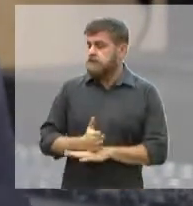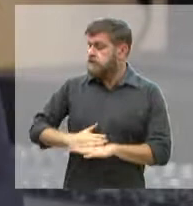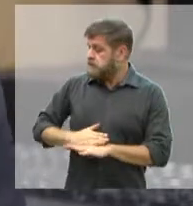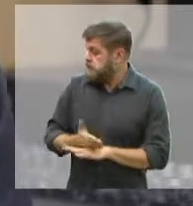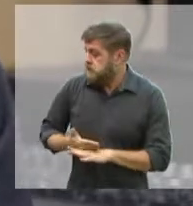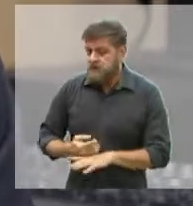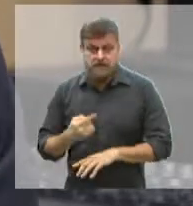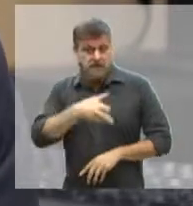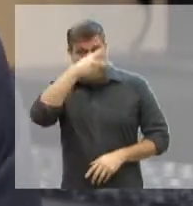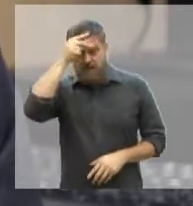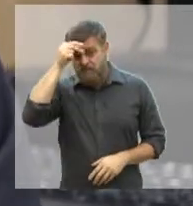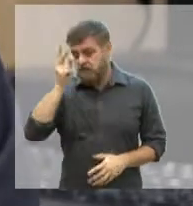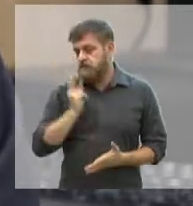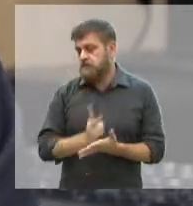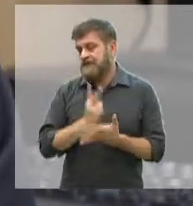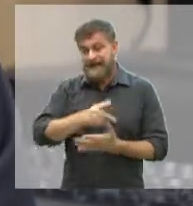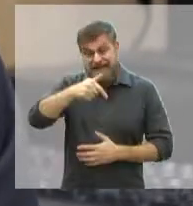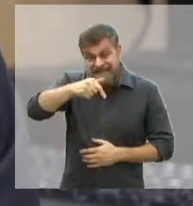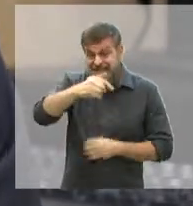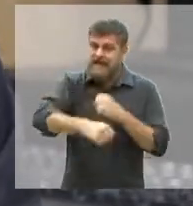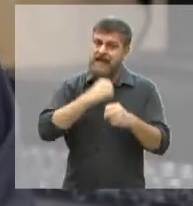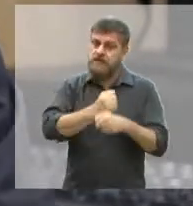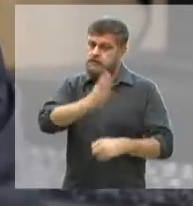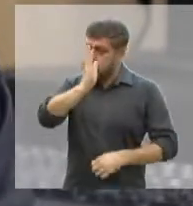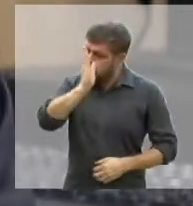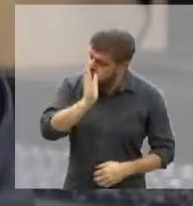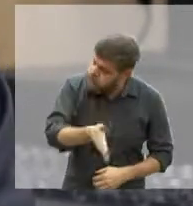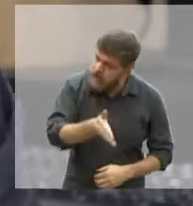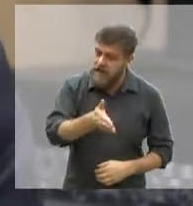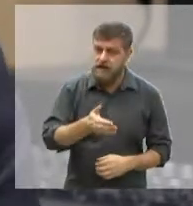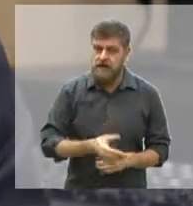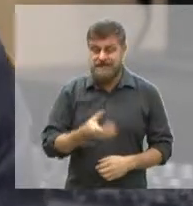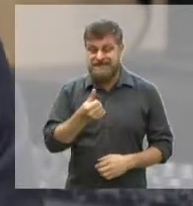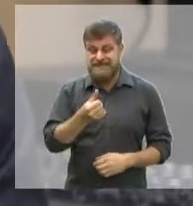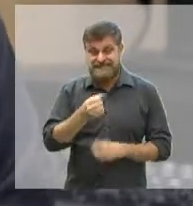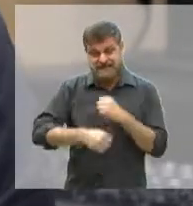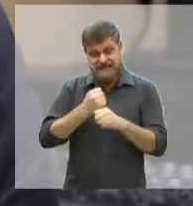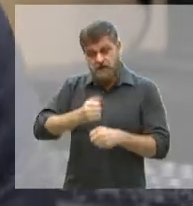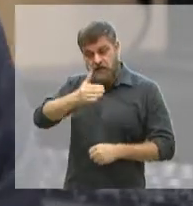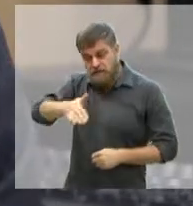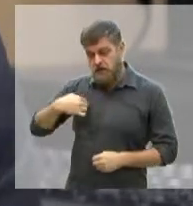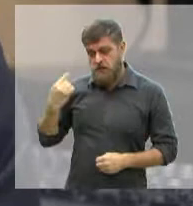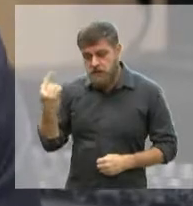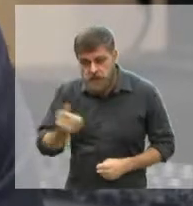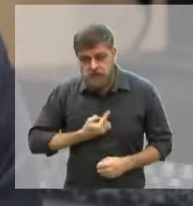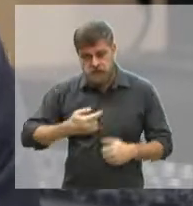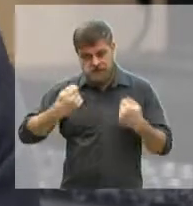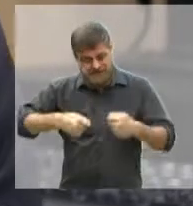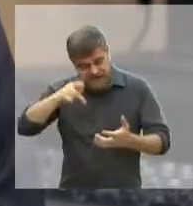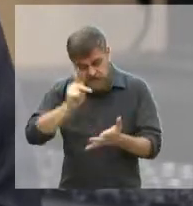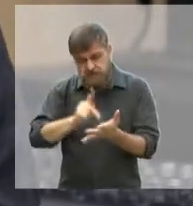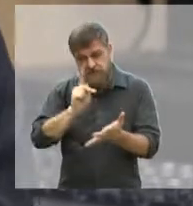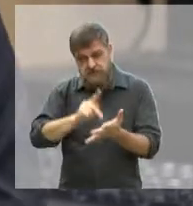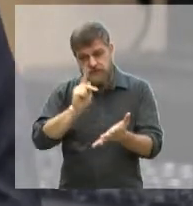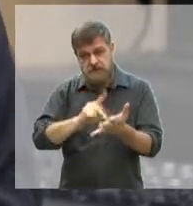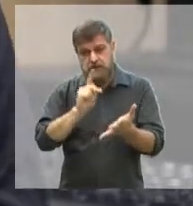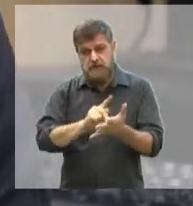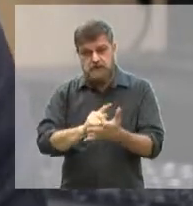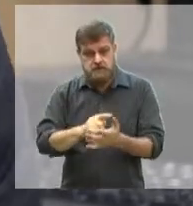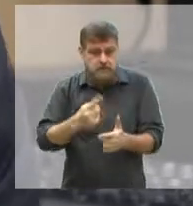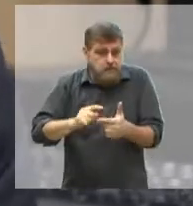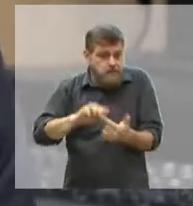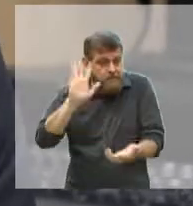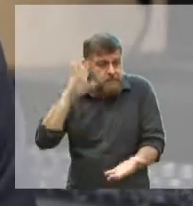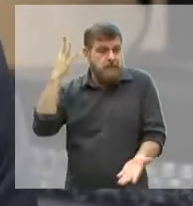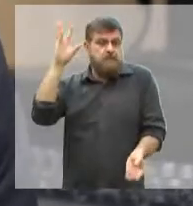posição na qual a prefeitura já está há 7 anos, 6 anos e meio, né, e a gente tenha, de fato, uma solução para